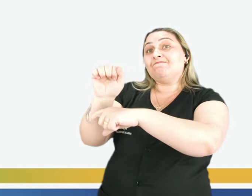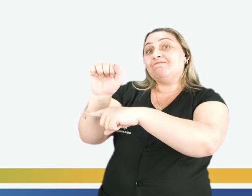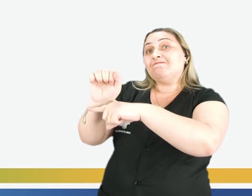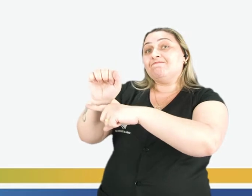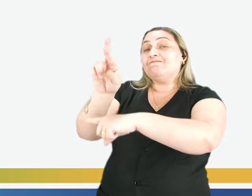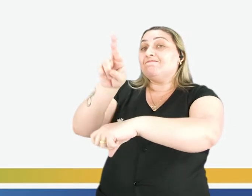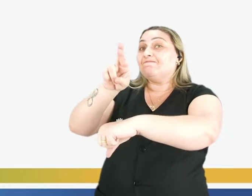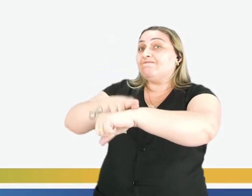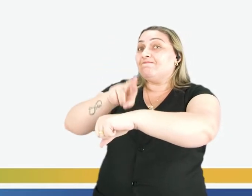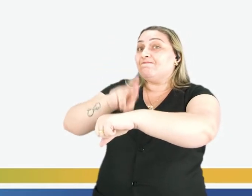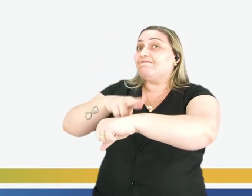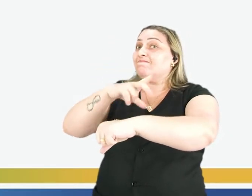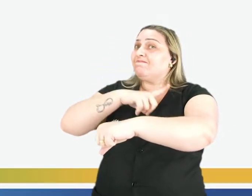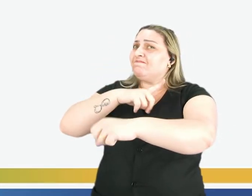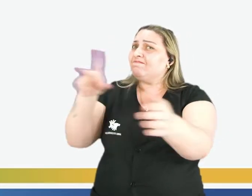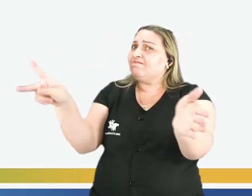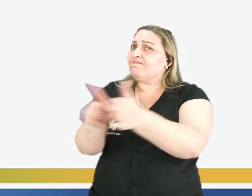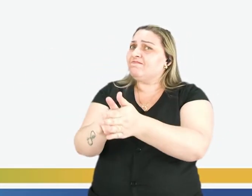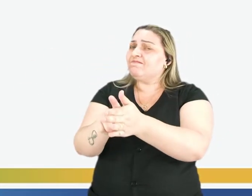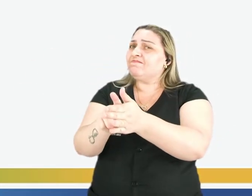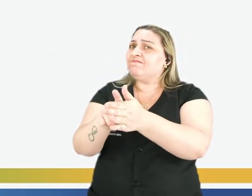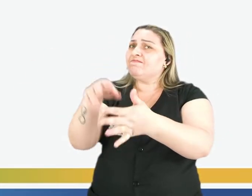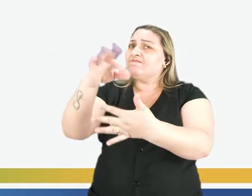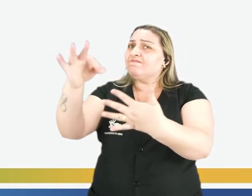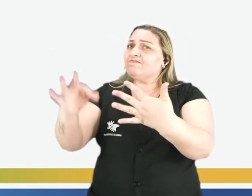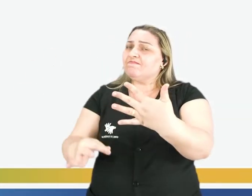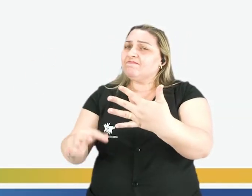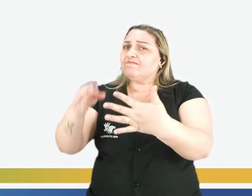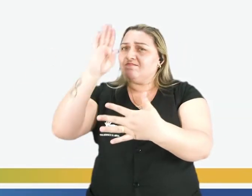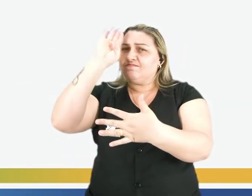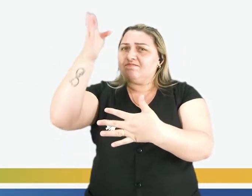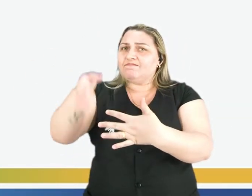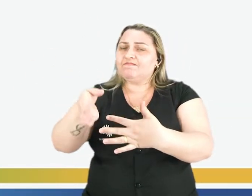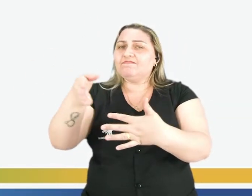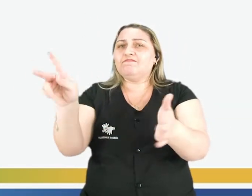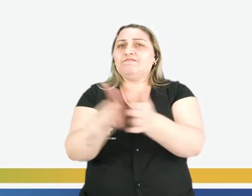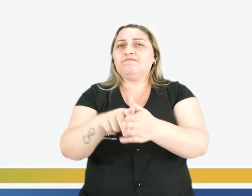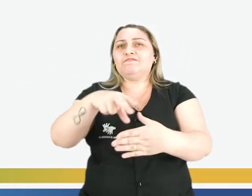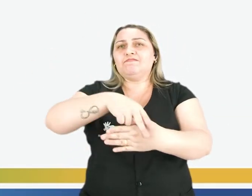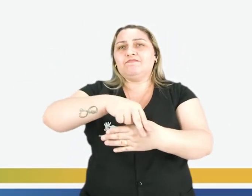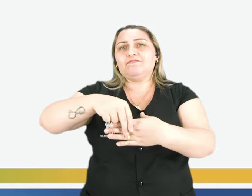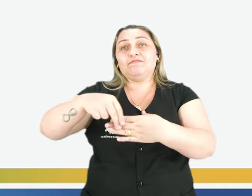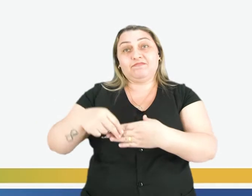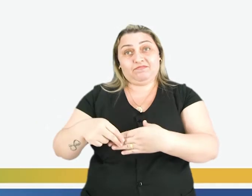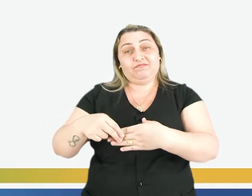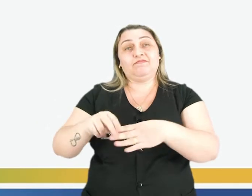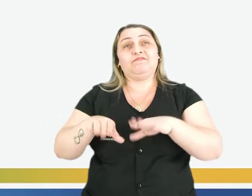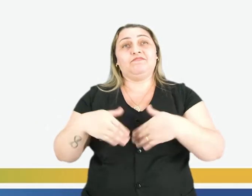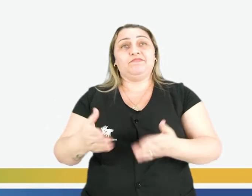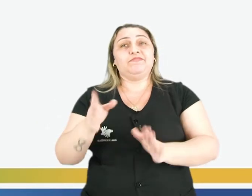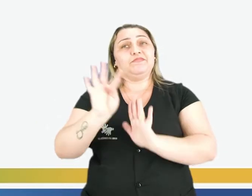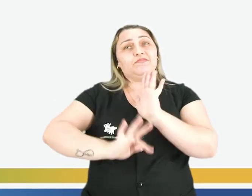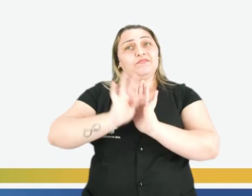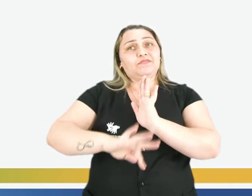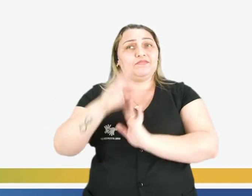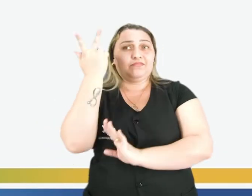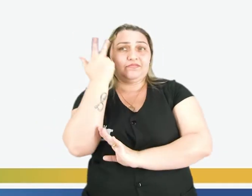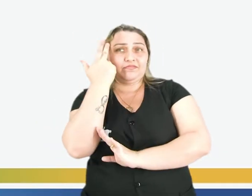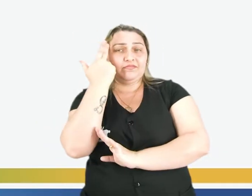possui rimas, que é um elemento primordial para o cordel. Senão vai ser um texto